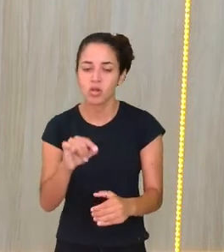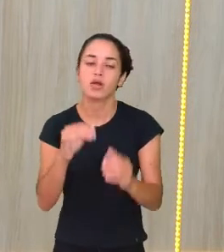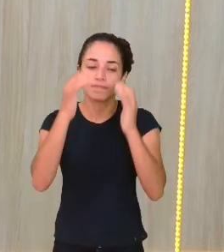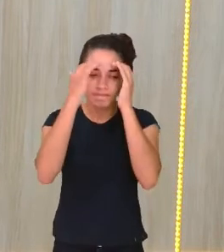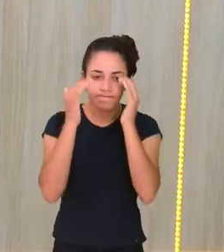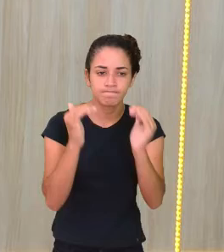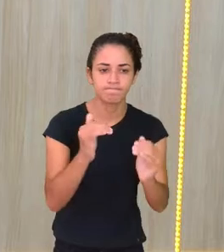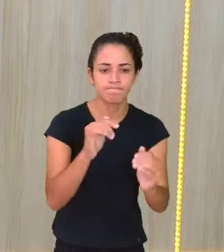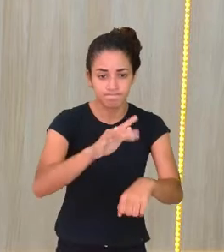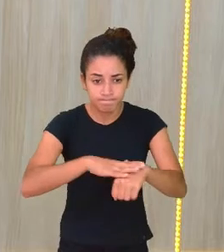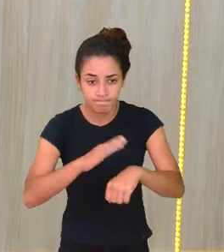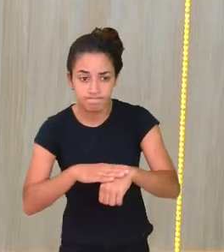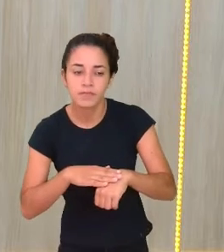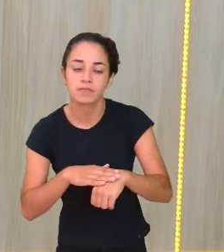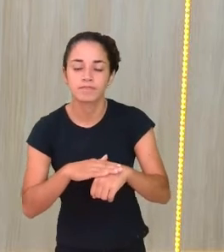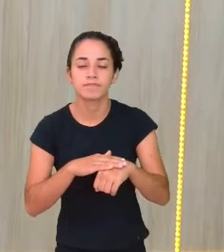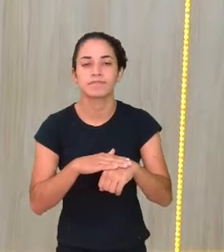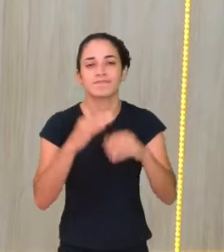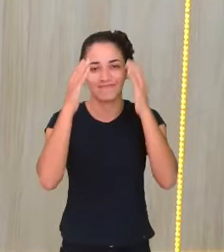a autonomia.